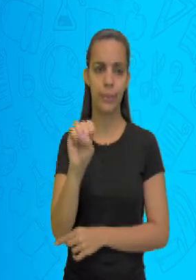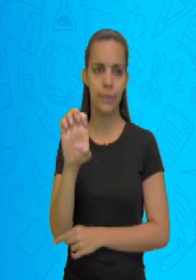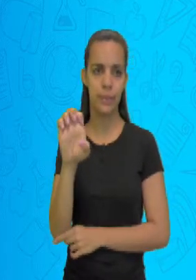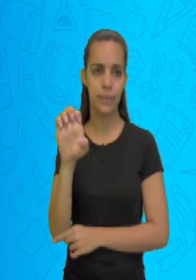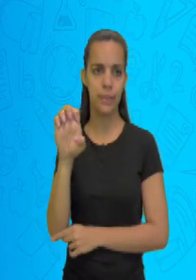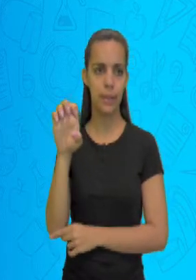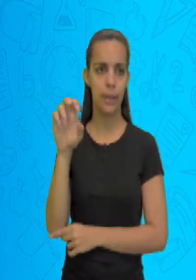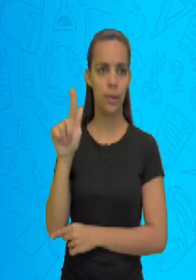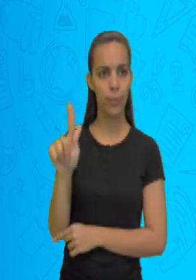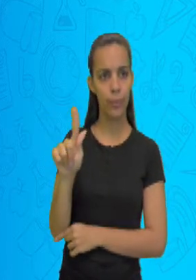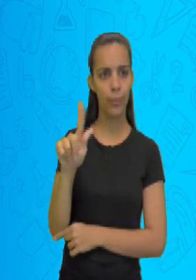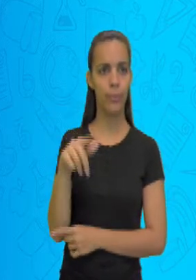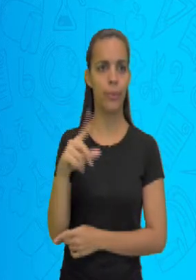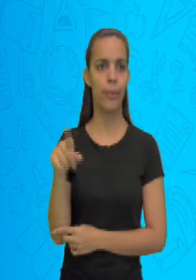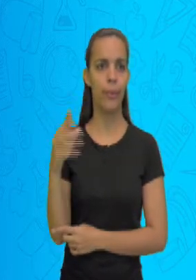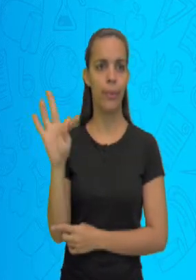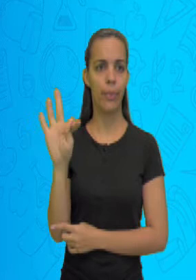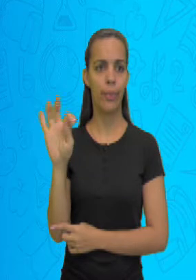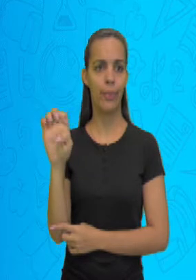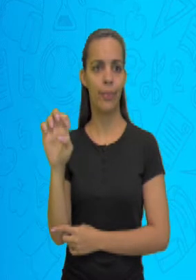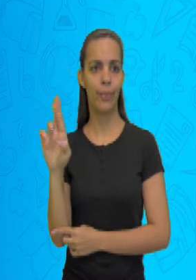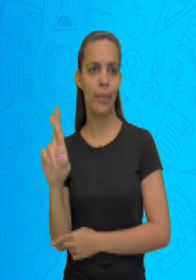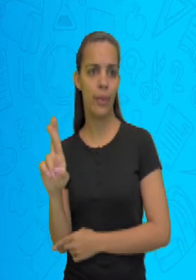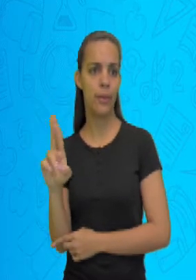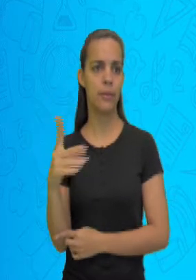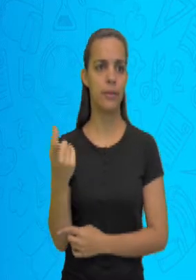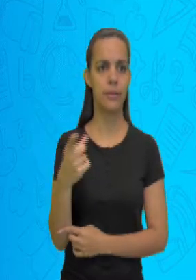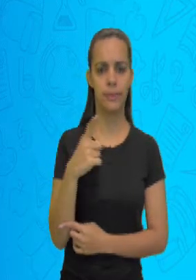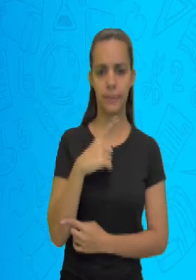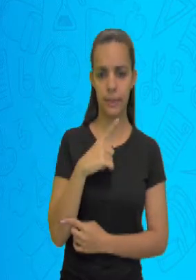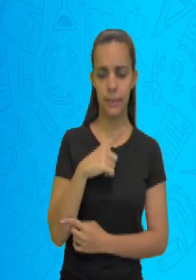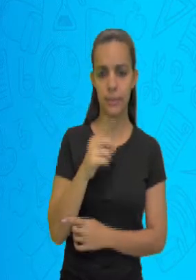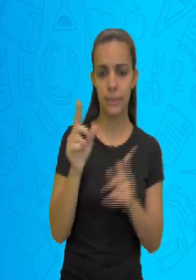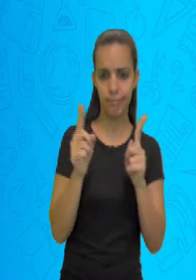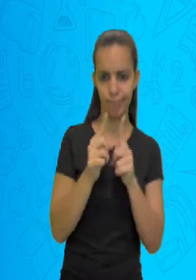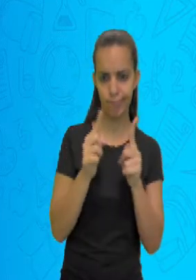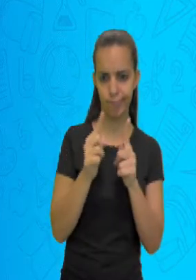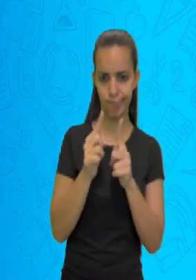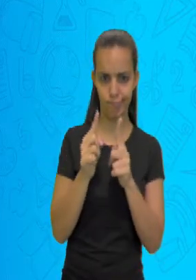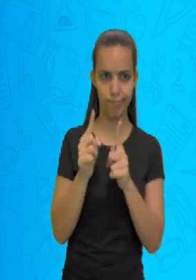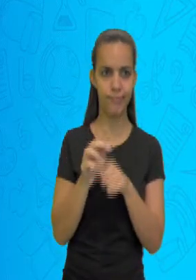eles aparecem. Olha lá, o D, o O e o M,